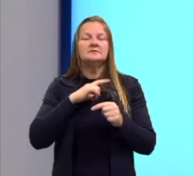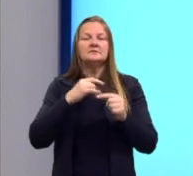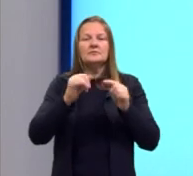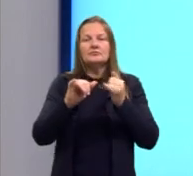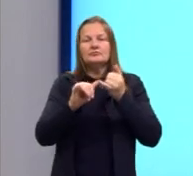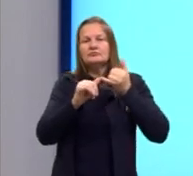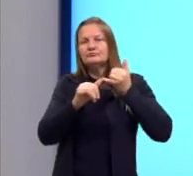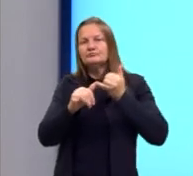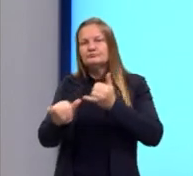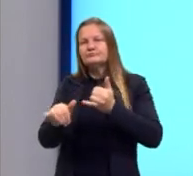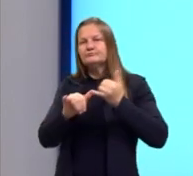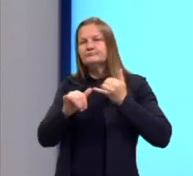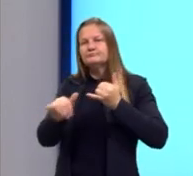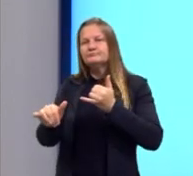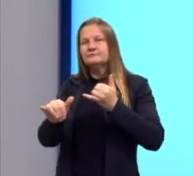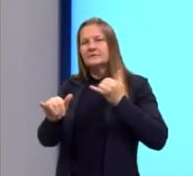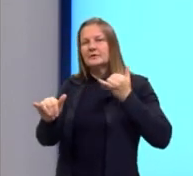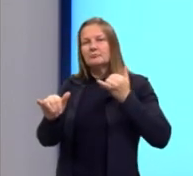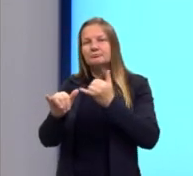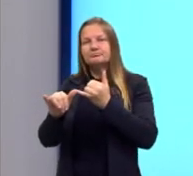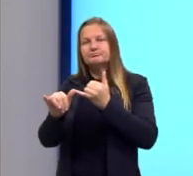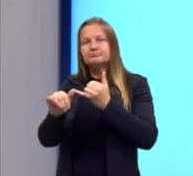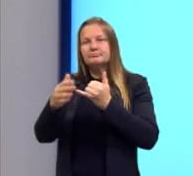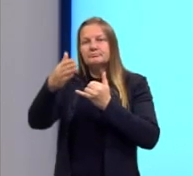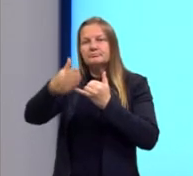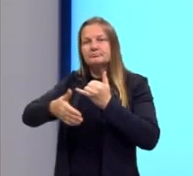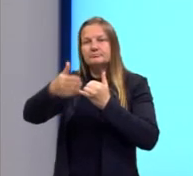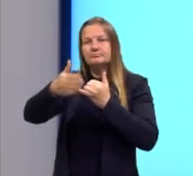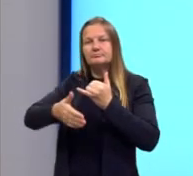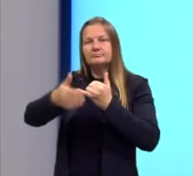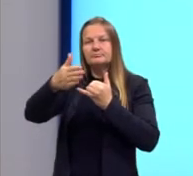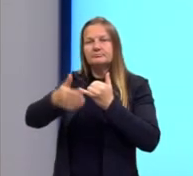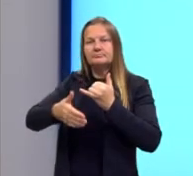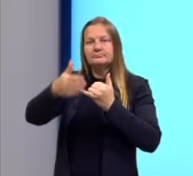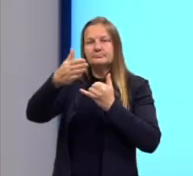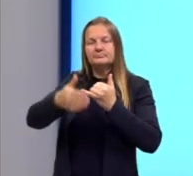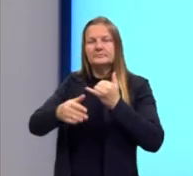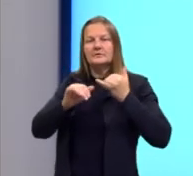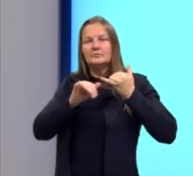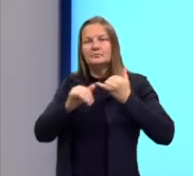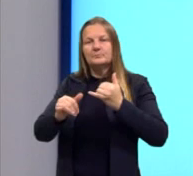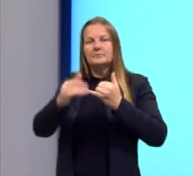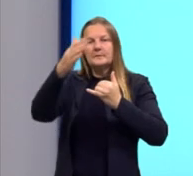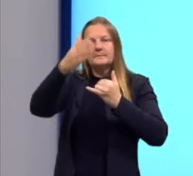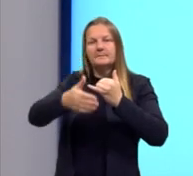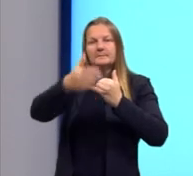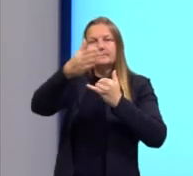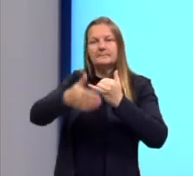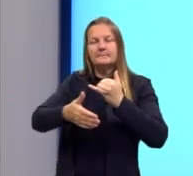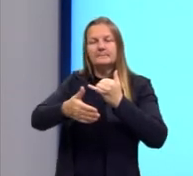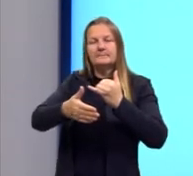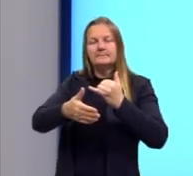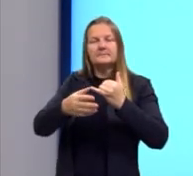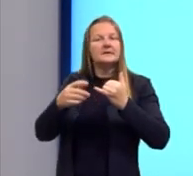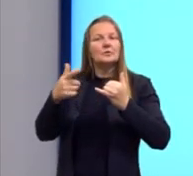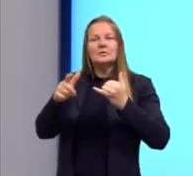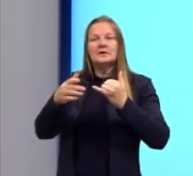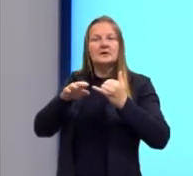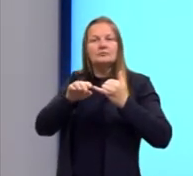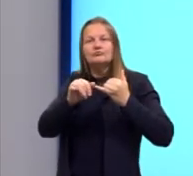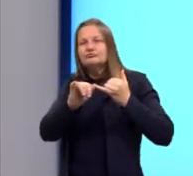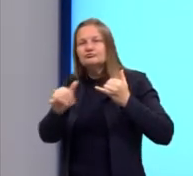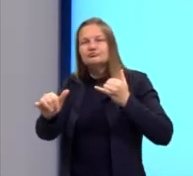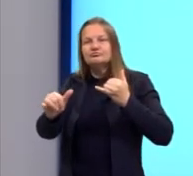Então de ocorrer essa de passar essa corrente ele enterrou opinar eu tô aqui são alguns